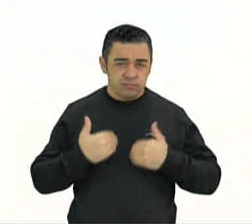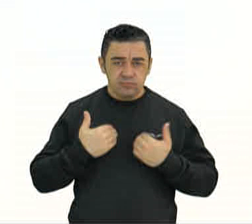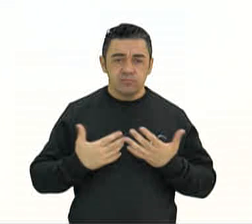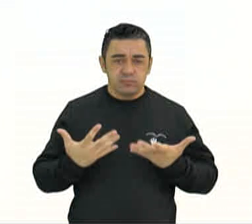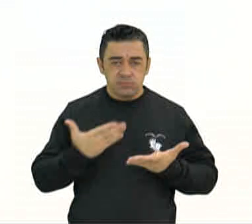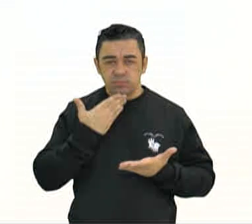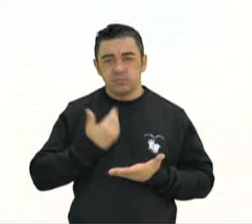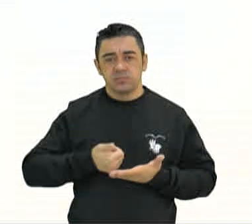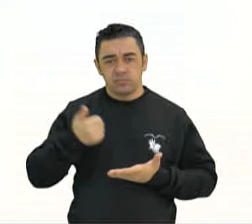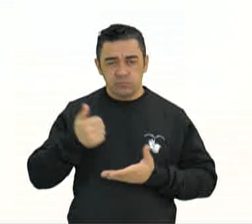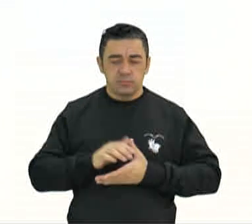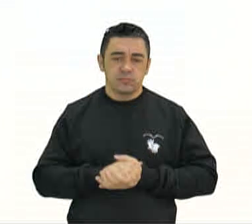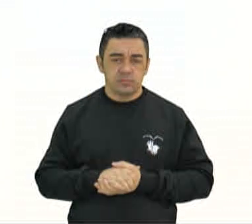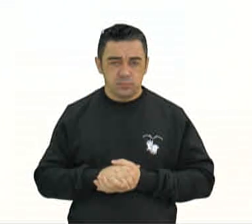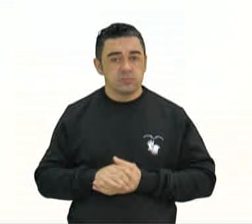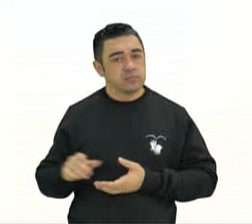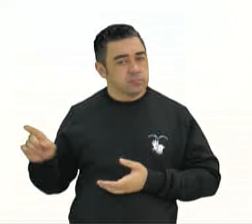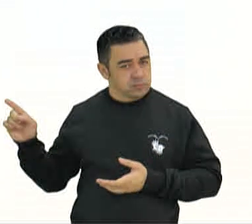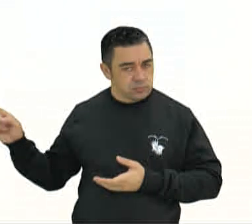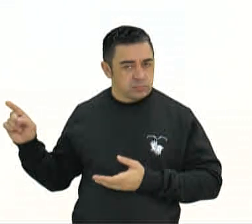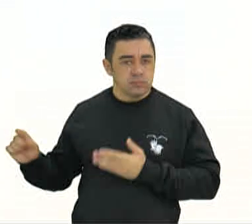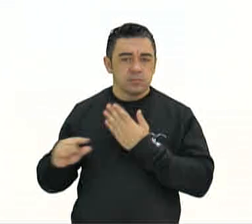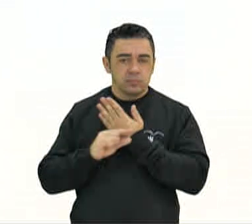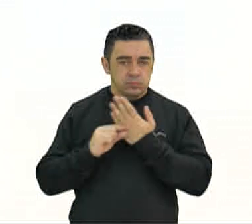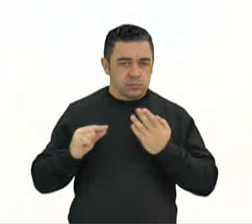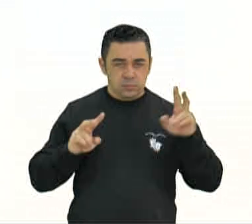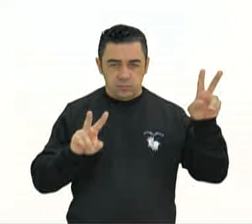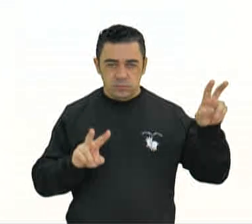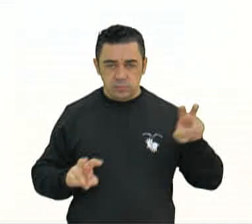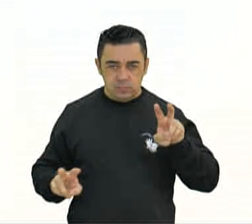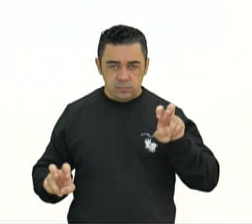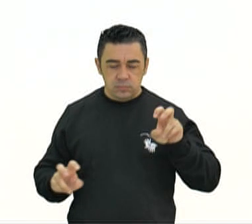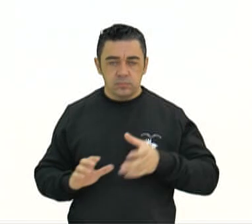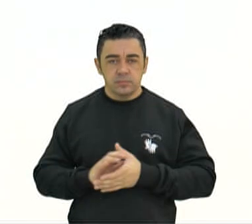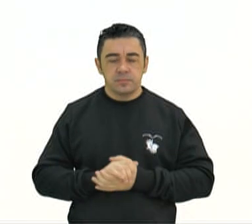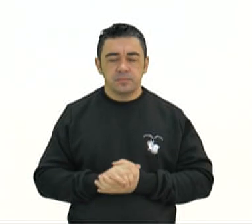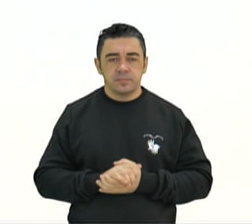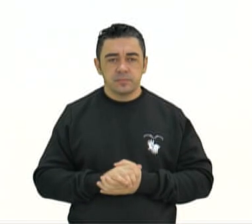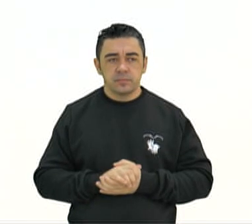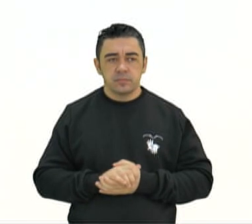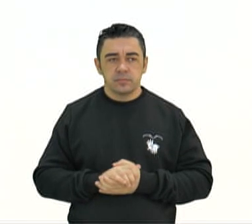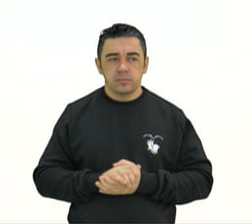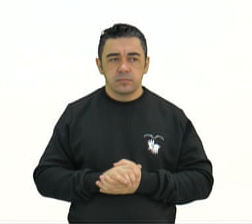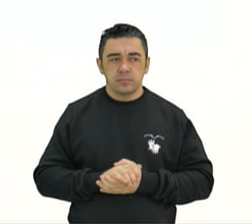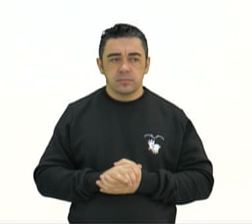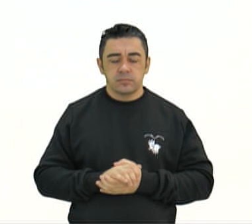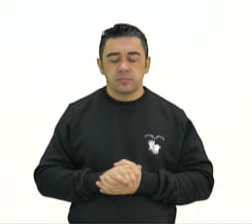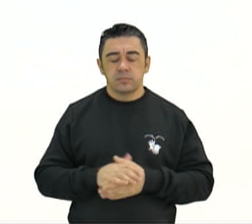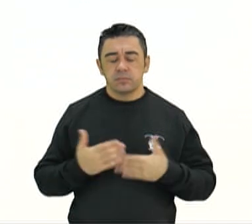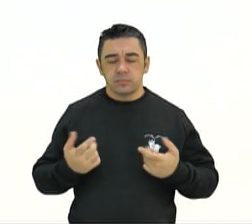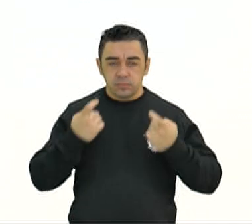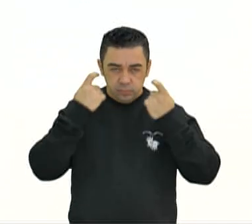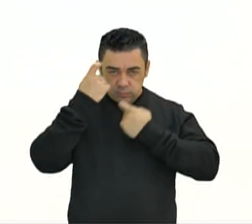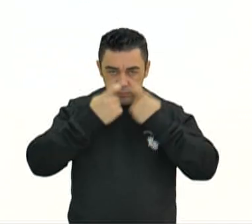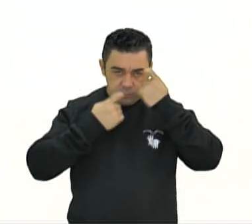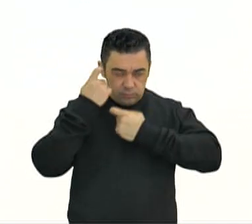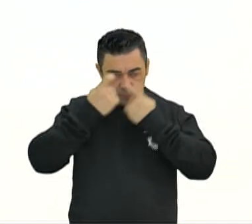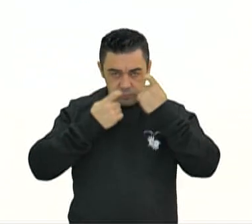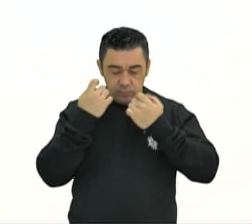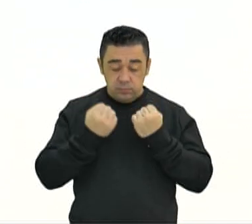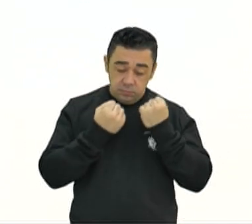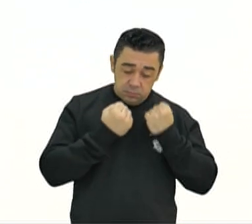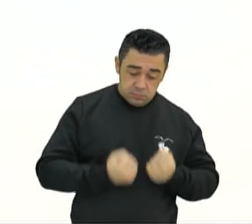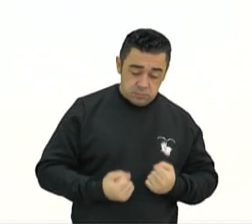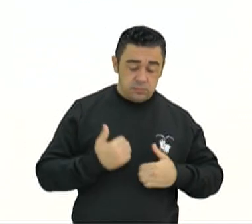próprio corpo. Então tem a citação aqui, a referência desse texto. A preocupação excessiva com o